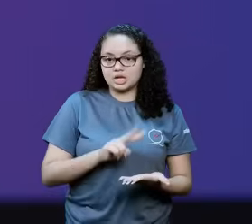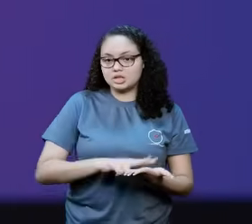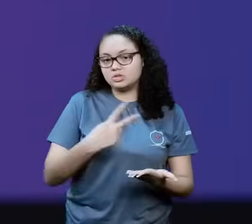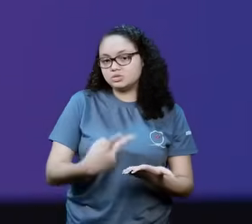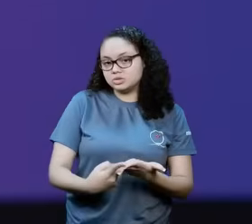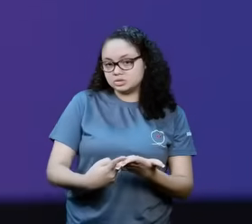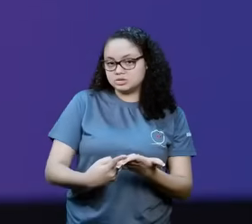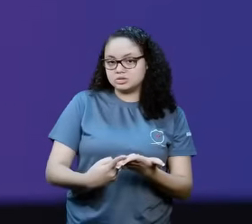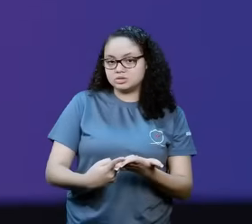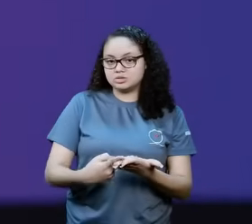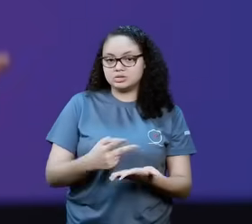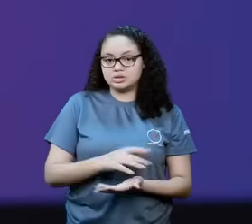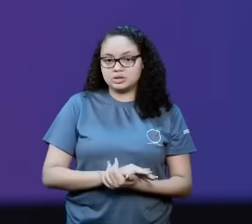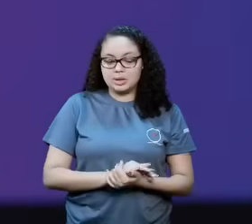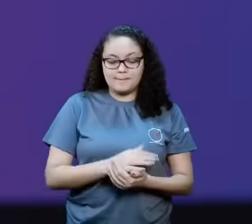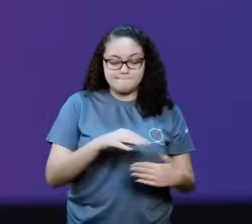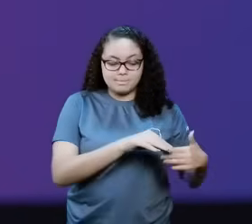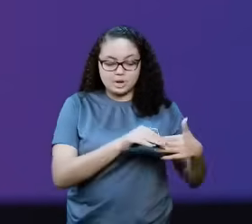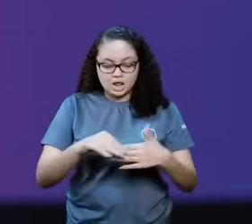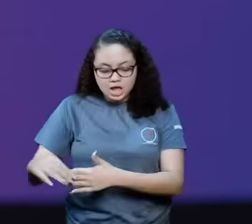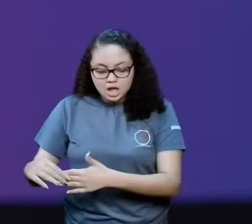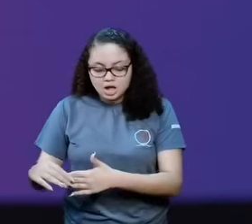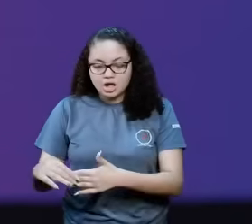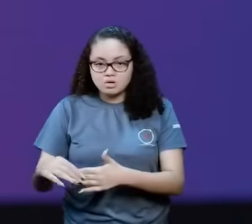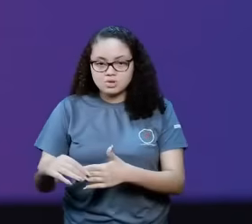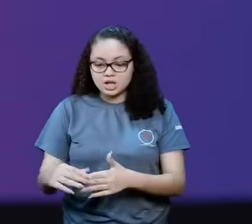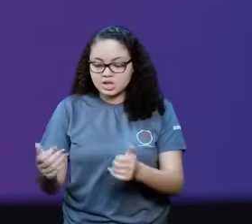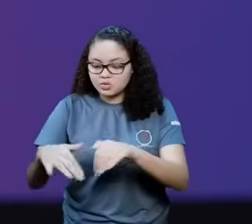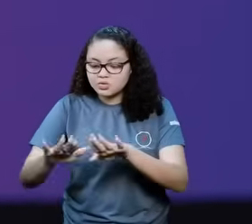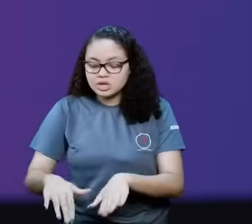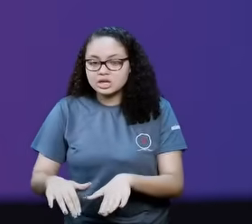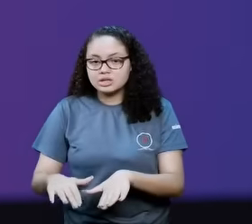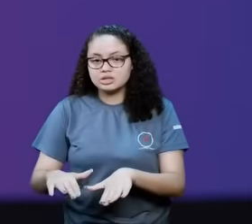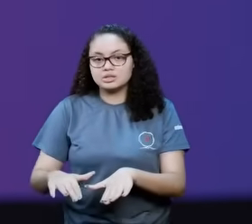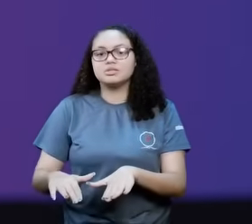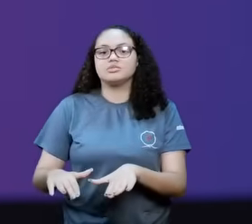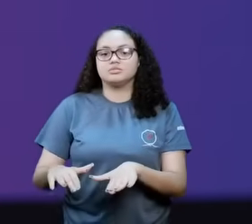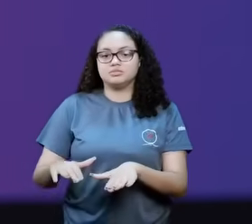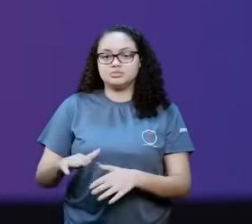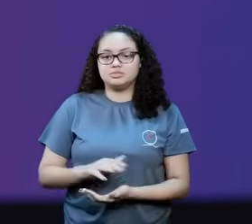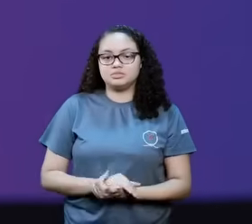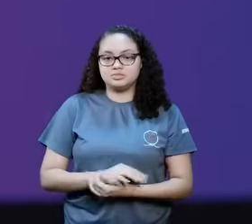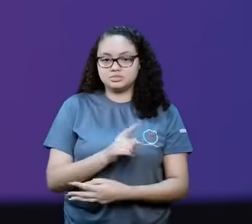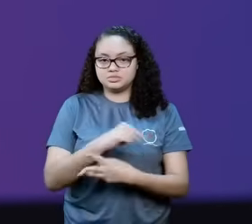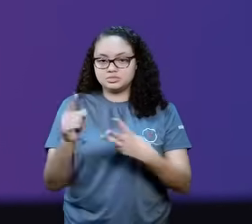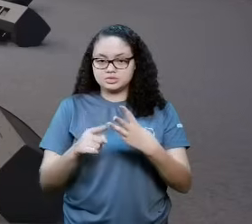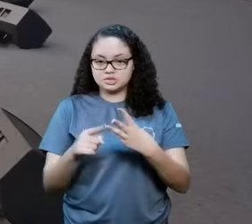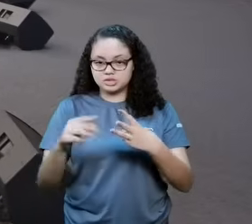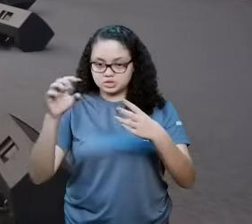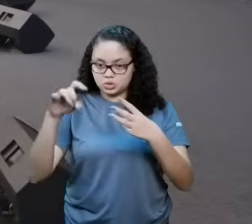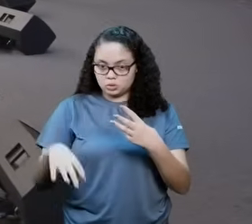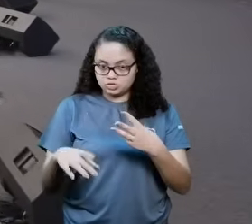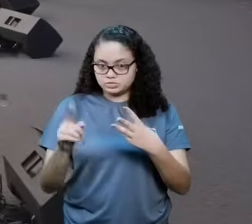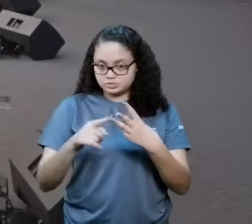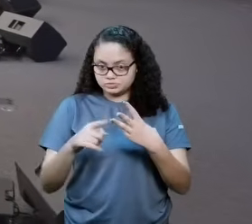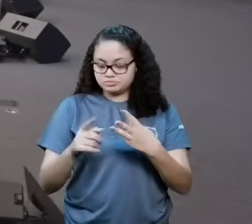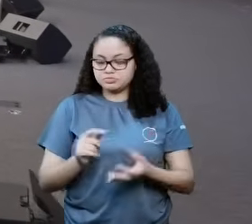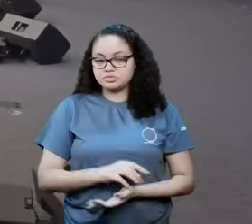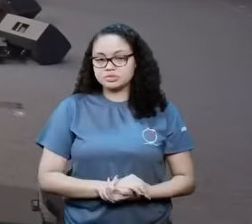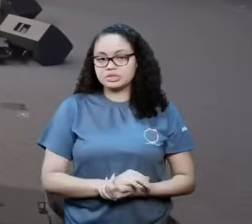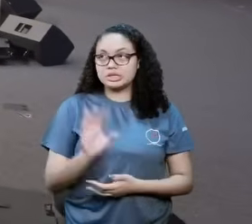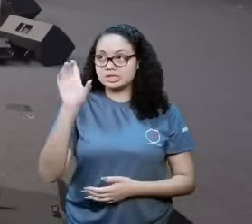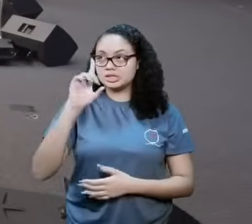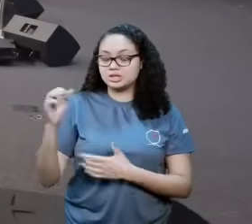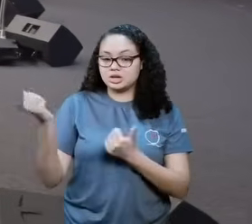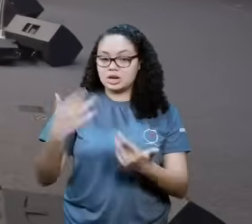Me tomou, me levou e me deixou lá. E por que que eu digo que há respaldo para essa tradução? Terceiro e último ponto. Porque quando o Senhor entrega a